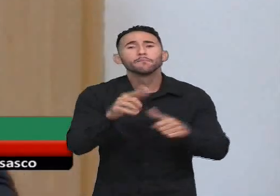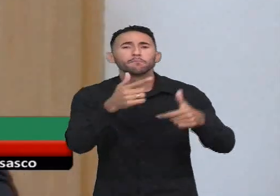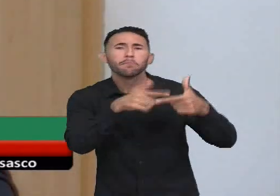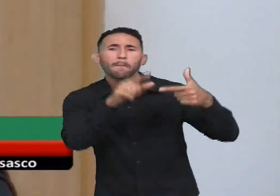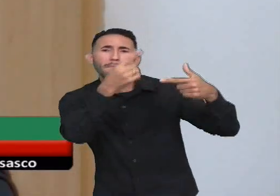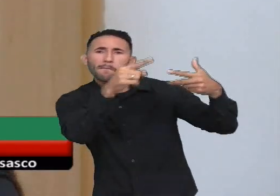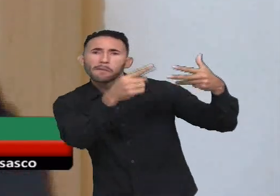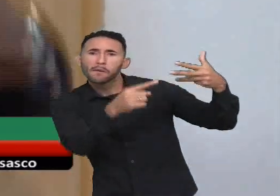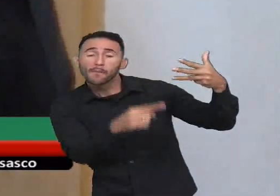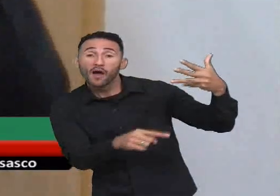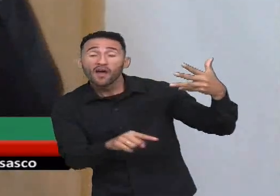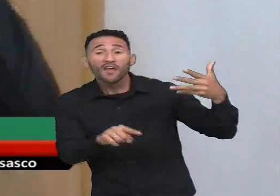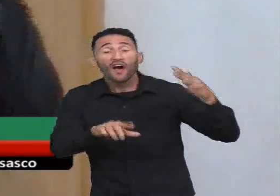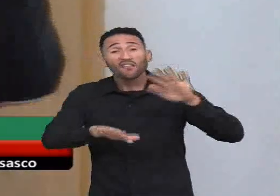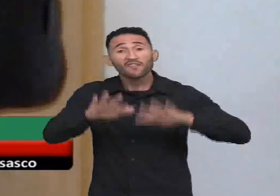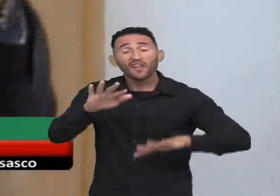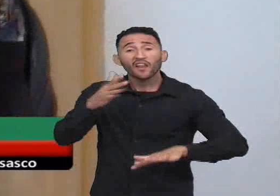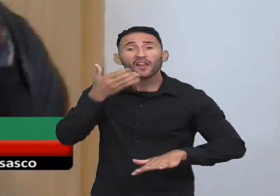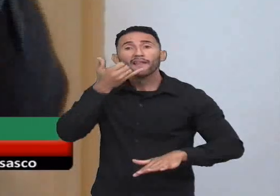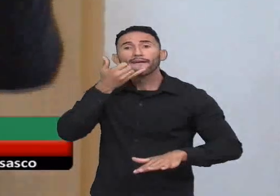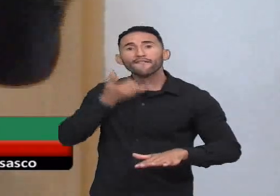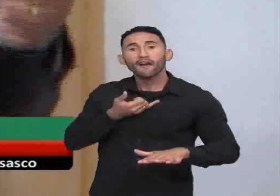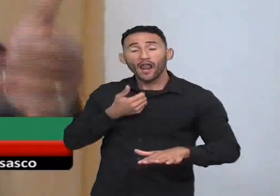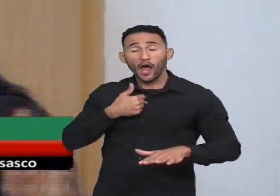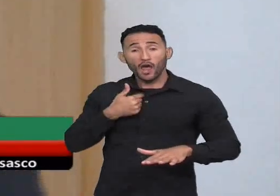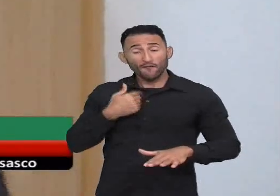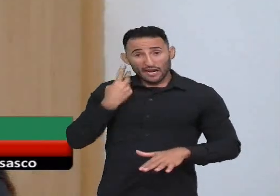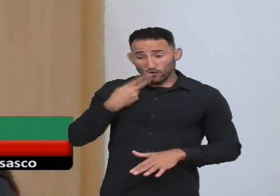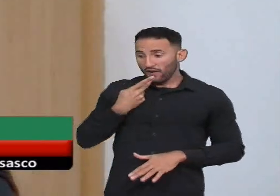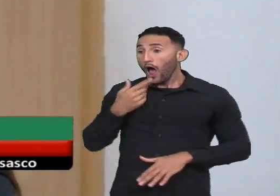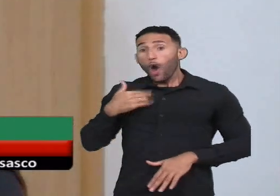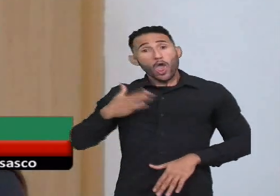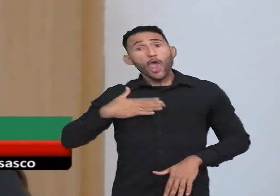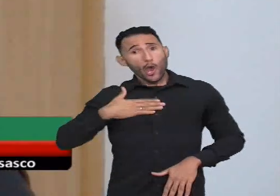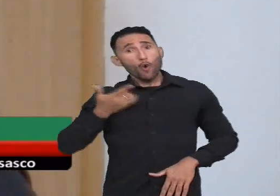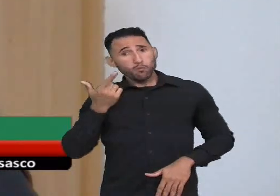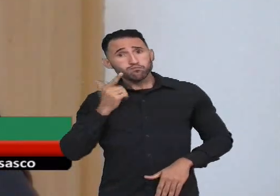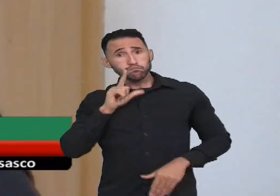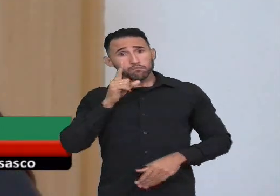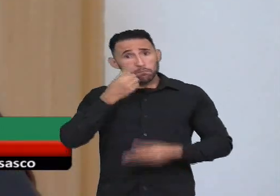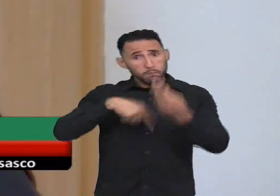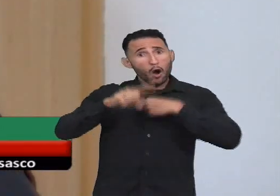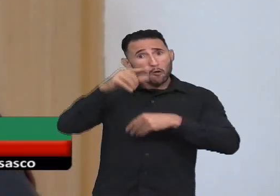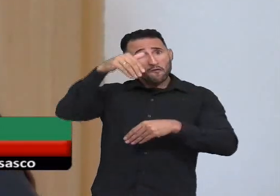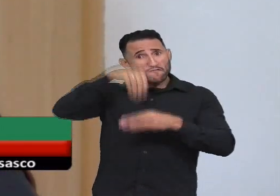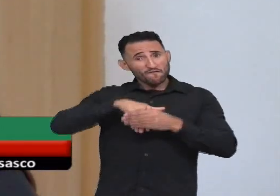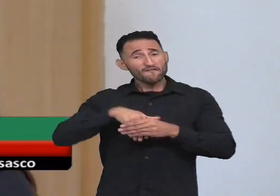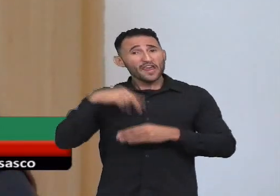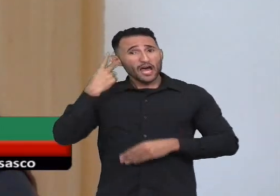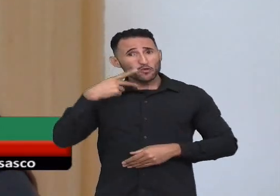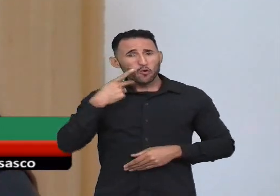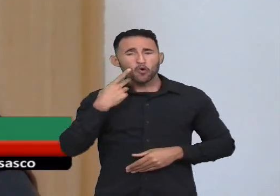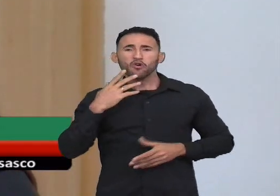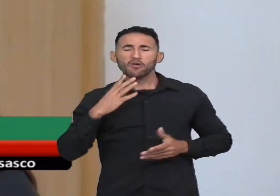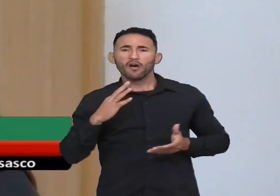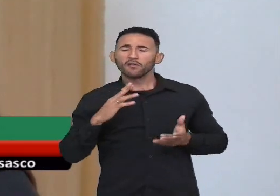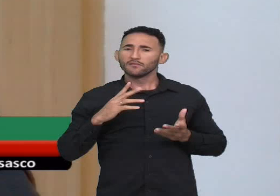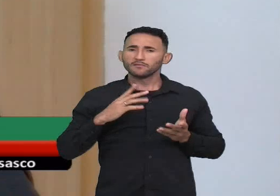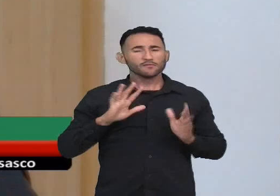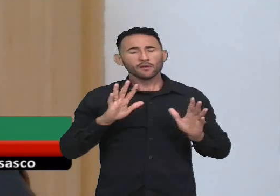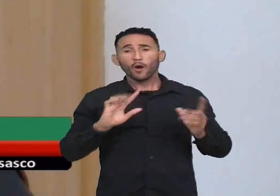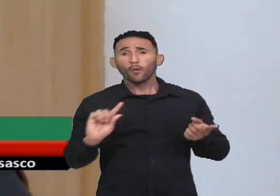Levi, falam, ó, sou vereador, estou eleito, quero um... Você fez ao contrário, Levi. Isso demonstra a